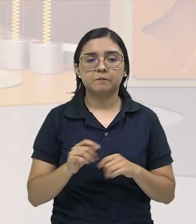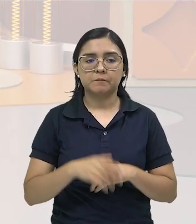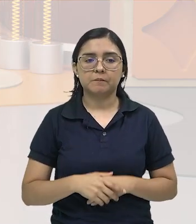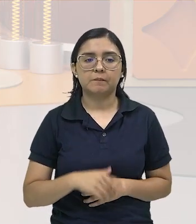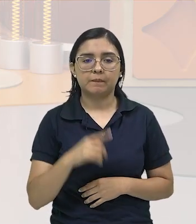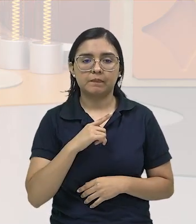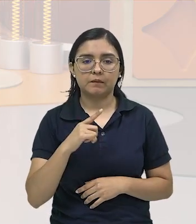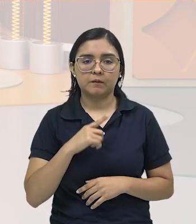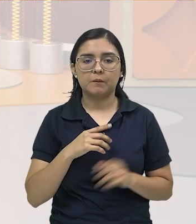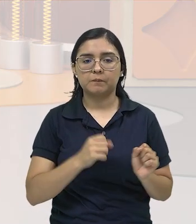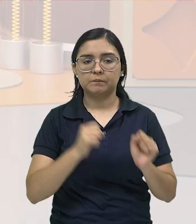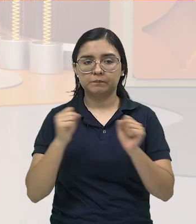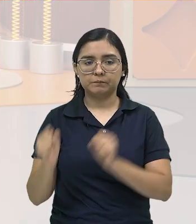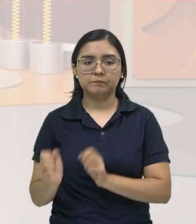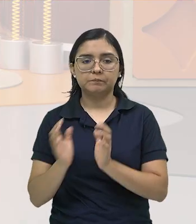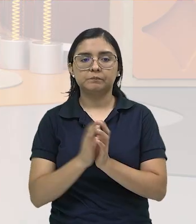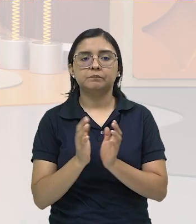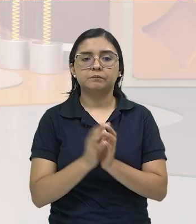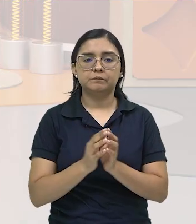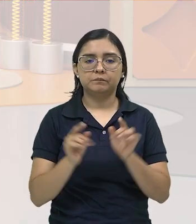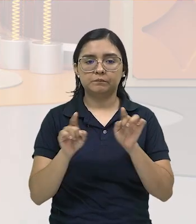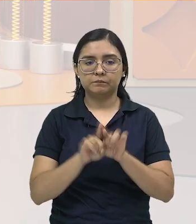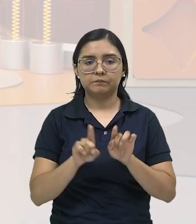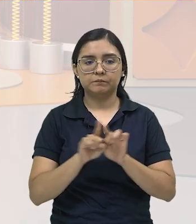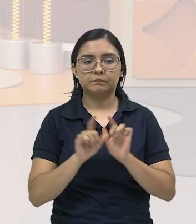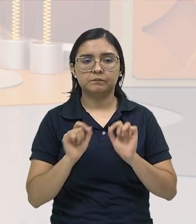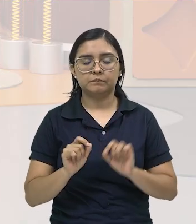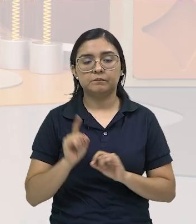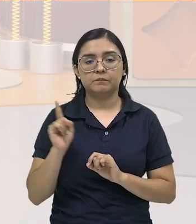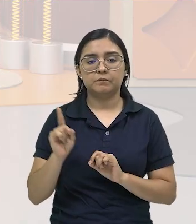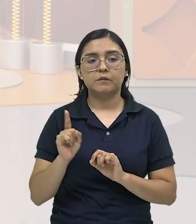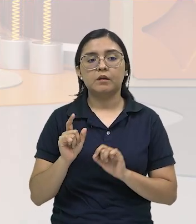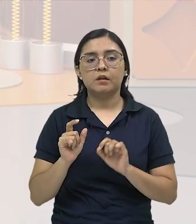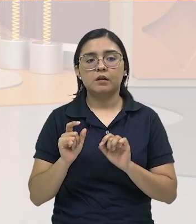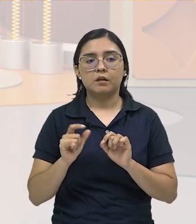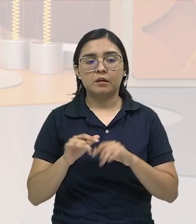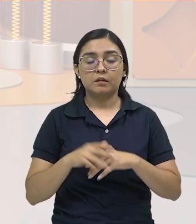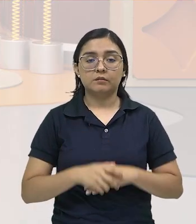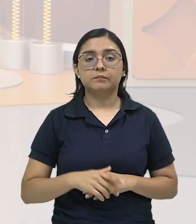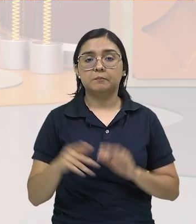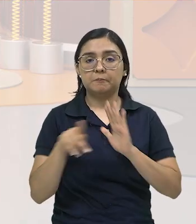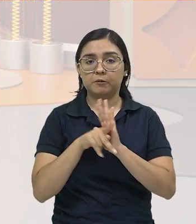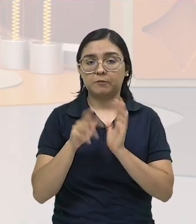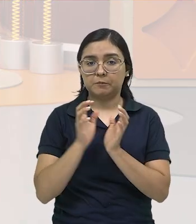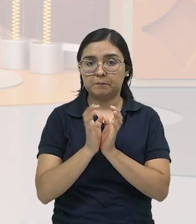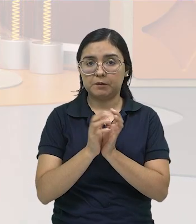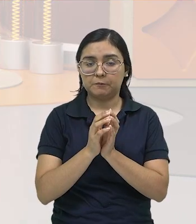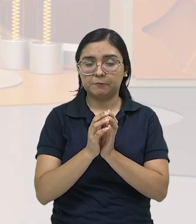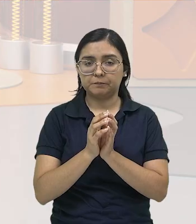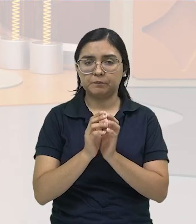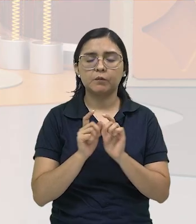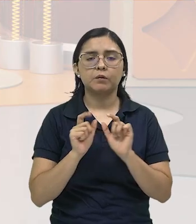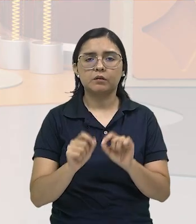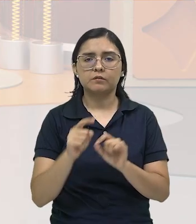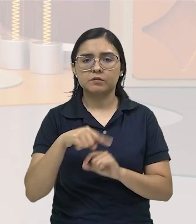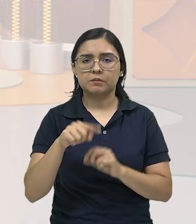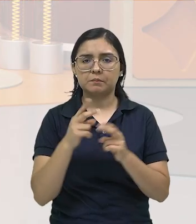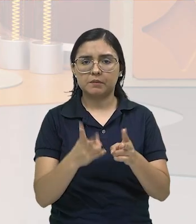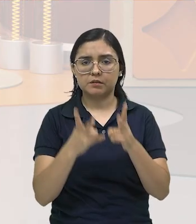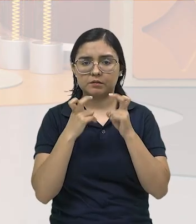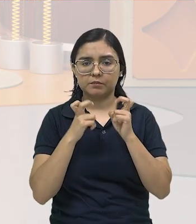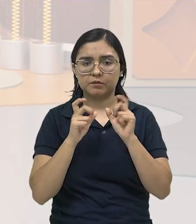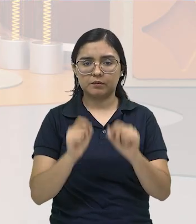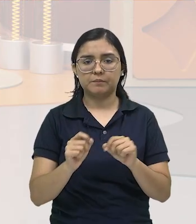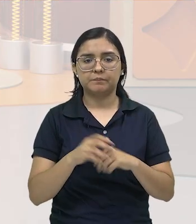em Recife e a proclamação da República de Pernambuco, tá? Agora, o que você tem que observar nessa questão